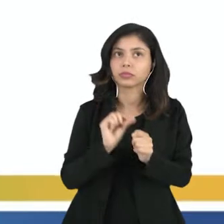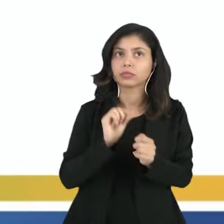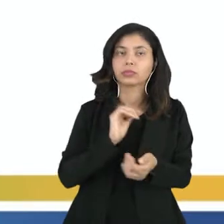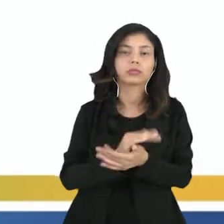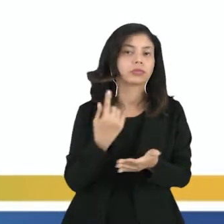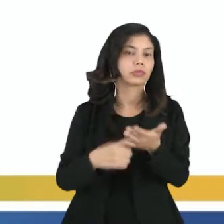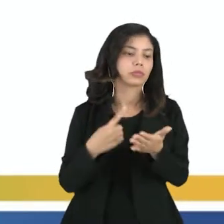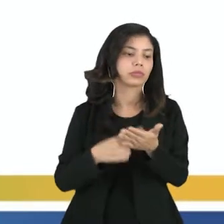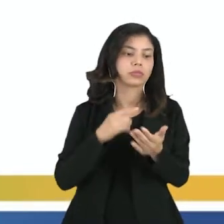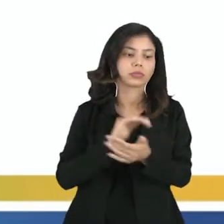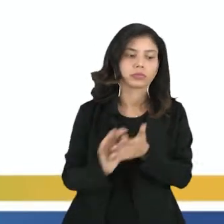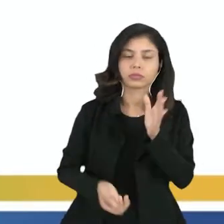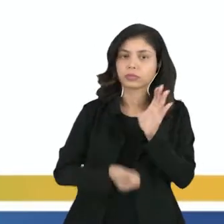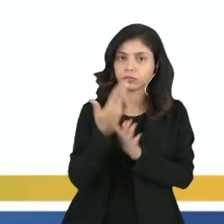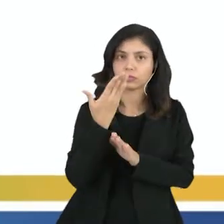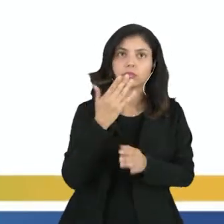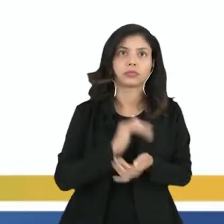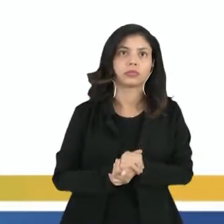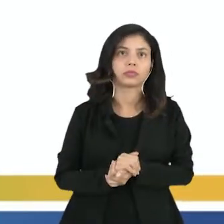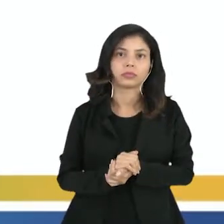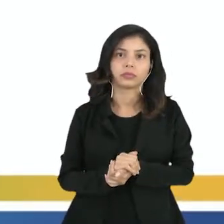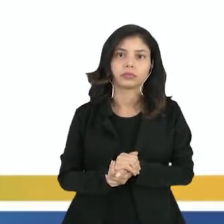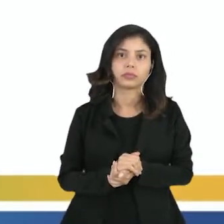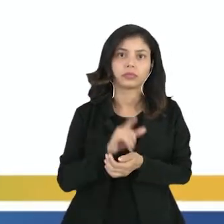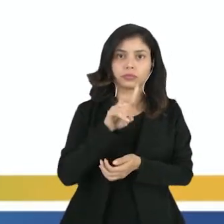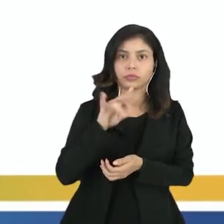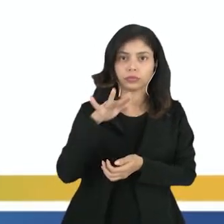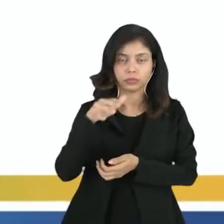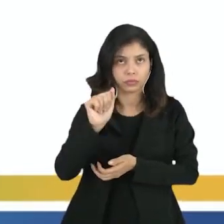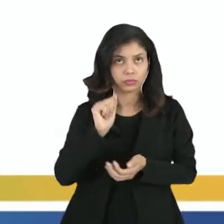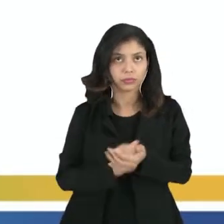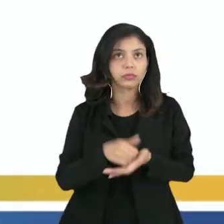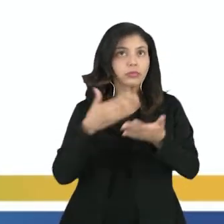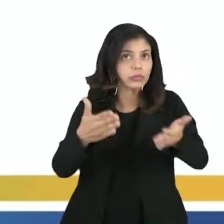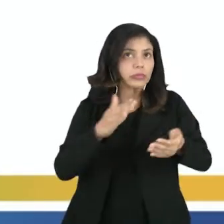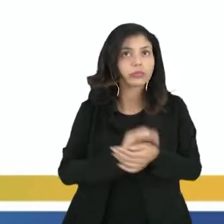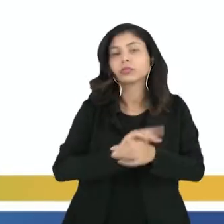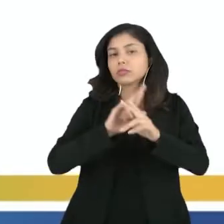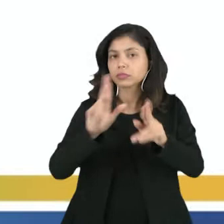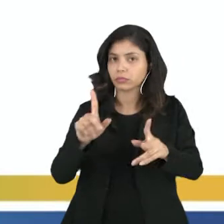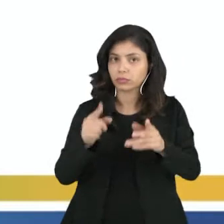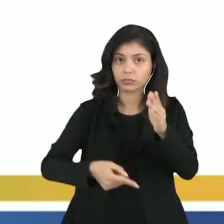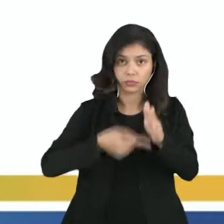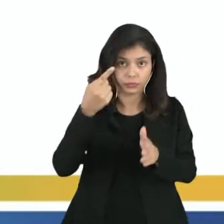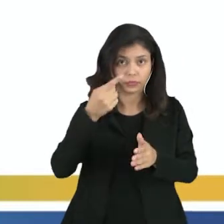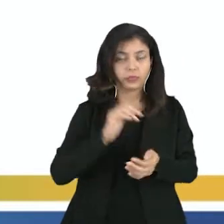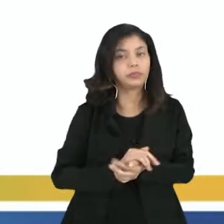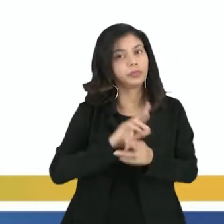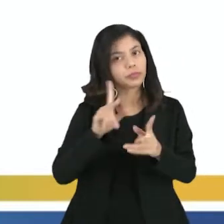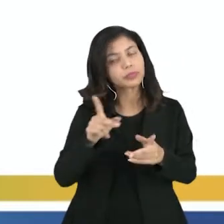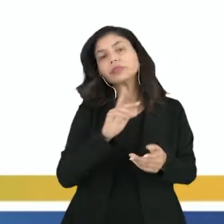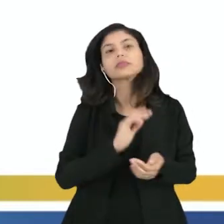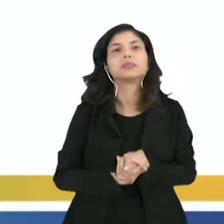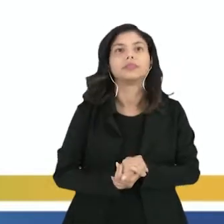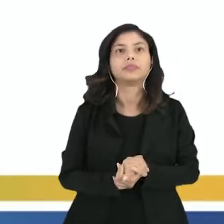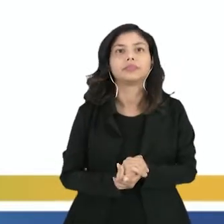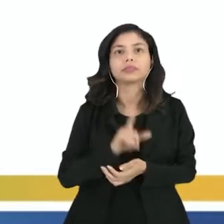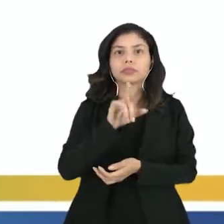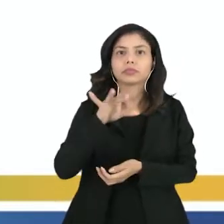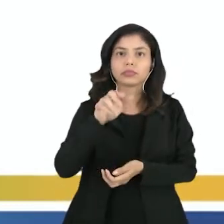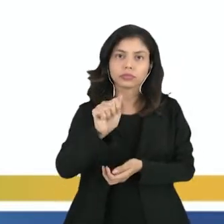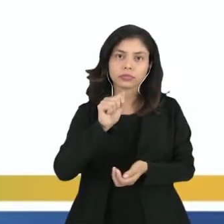as condições de existência desse logaritmo. Então esse é um dos diferenciais da